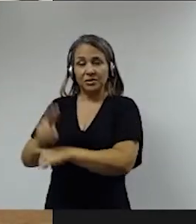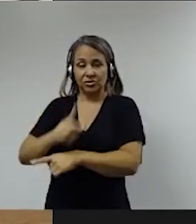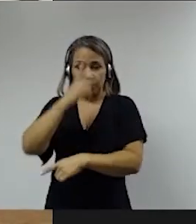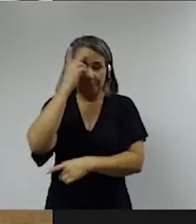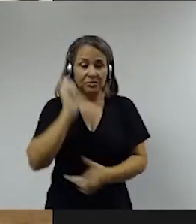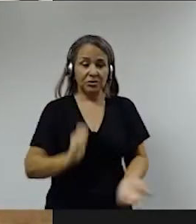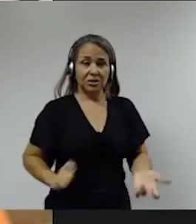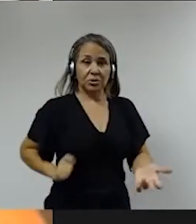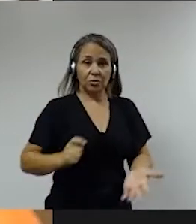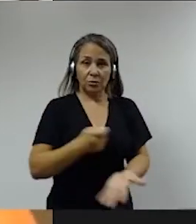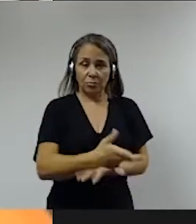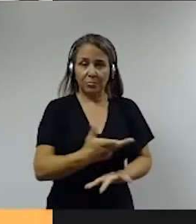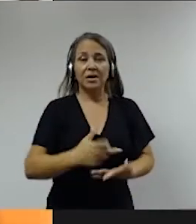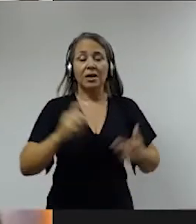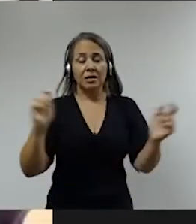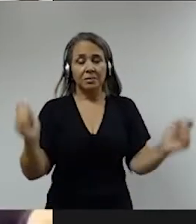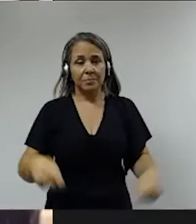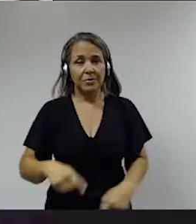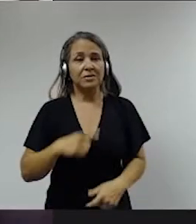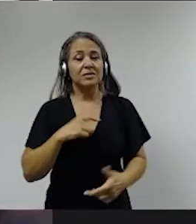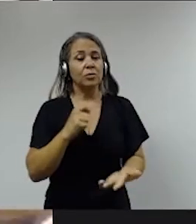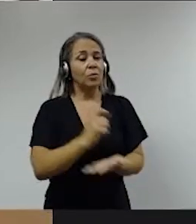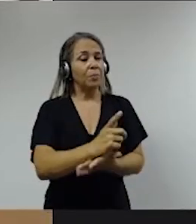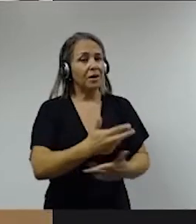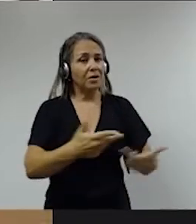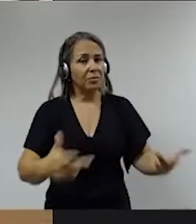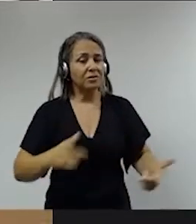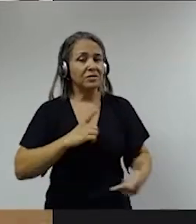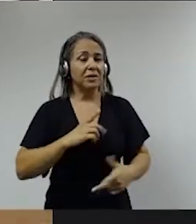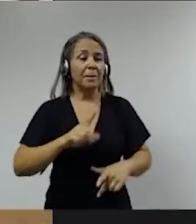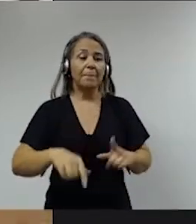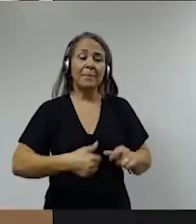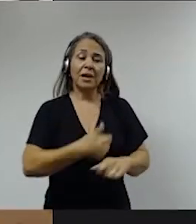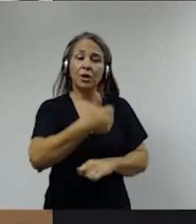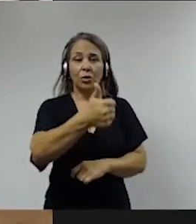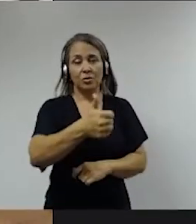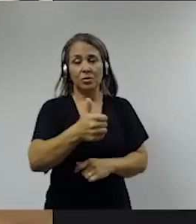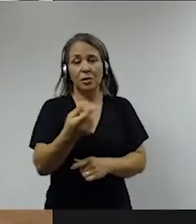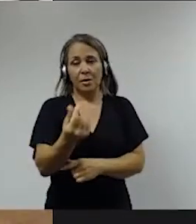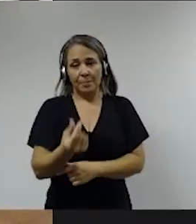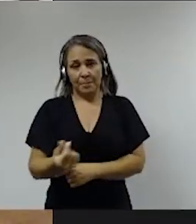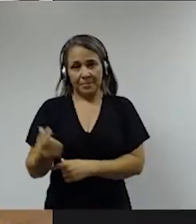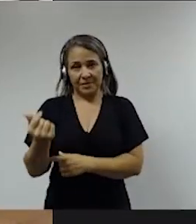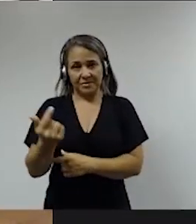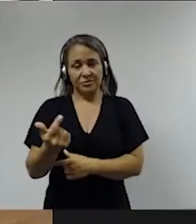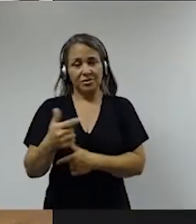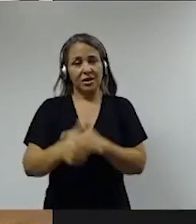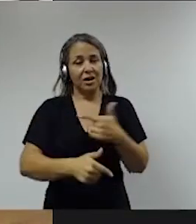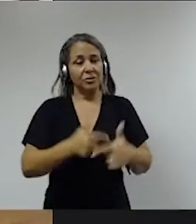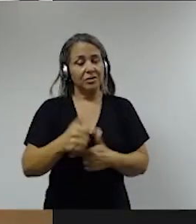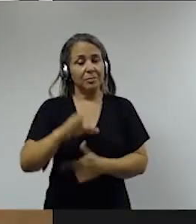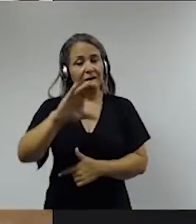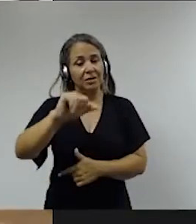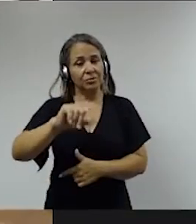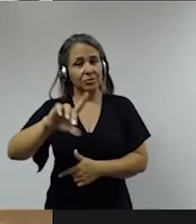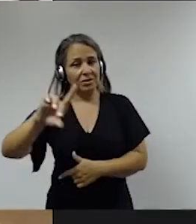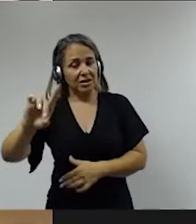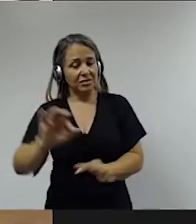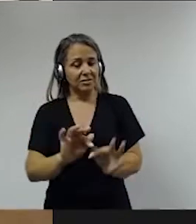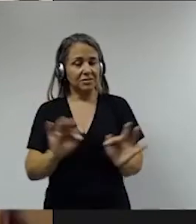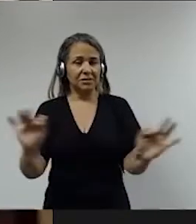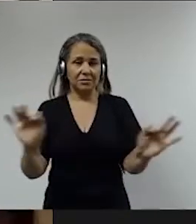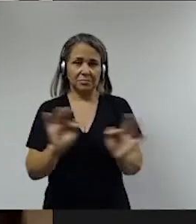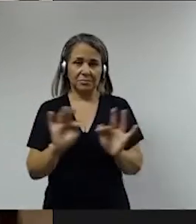tenha acesso a bens e serviços com melhor qualidade e menores preços. É isso que é a missão institucional do CAD, de maneira muito simples,